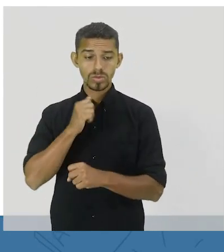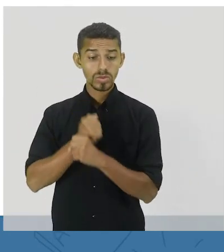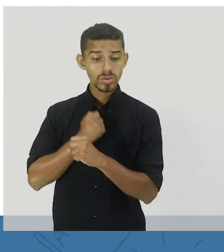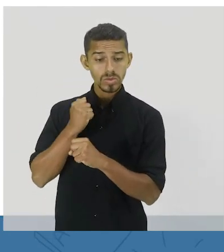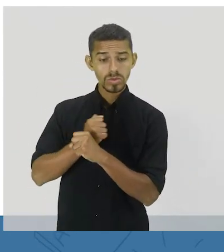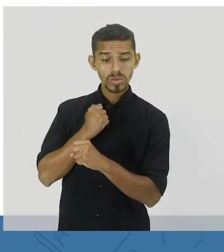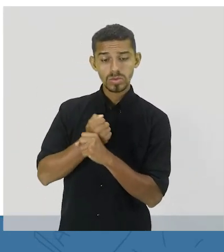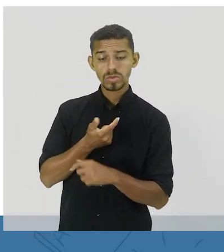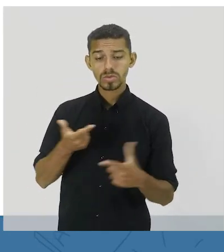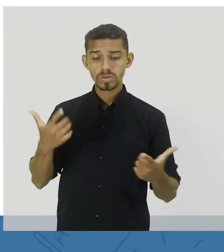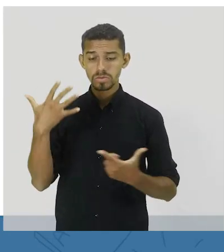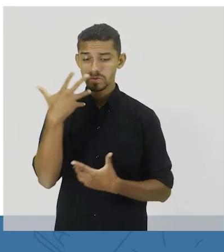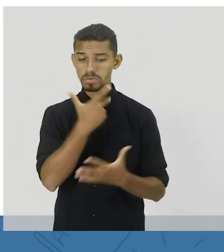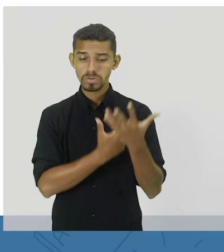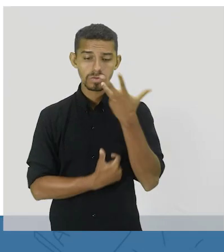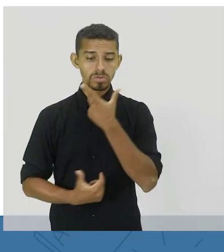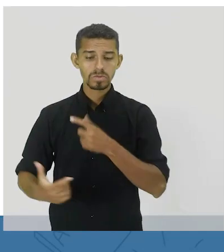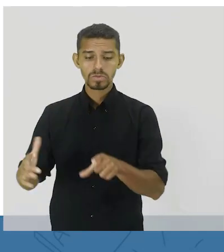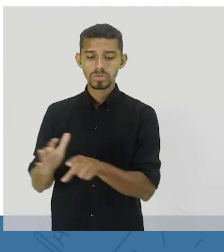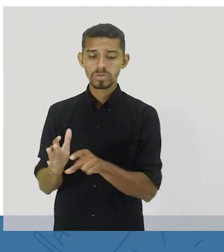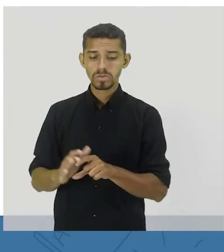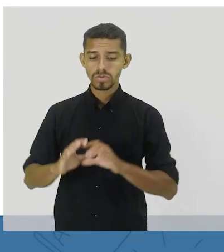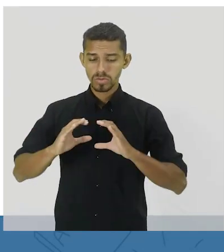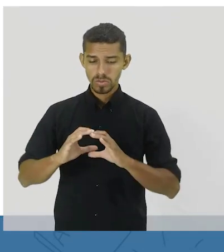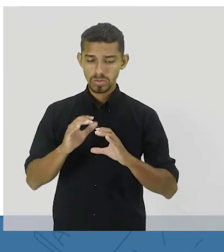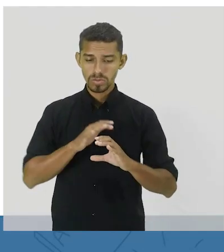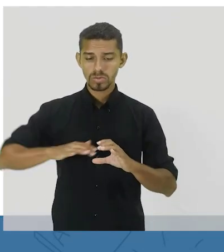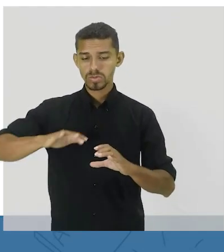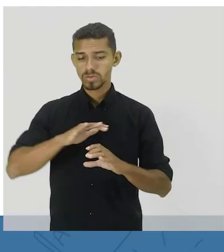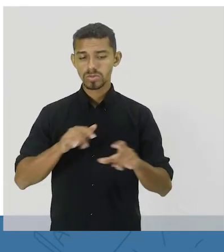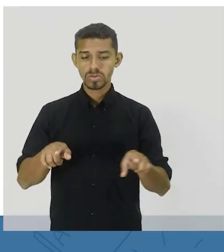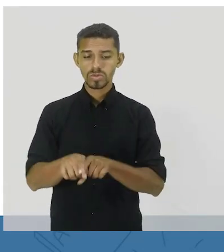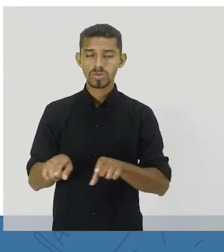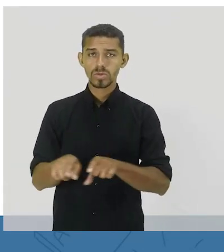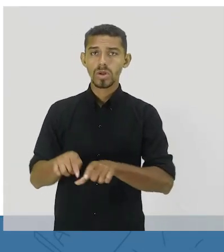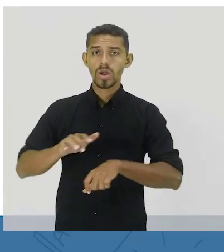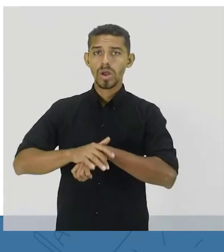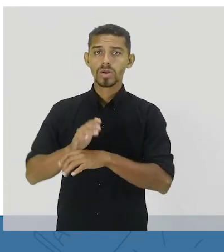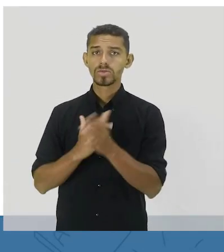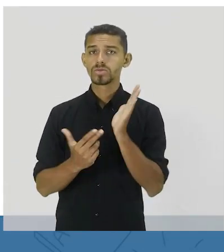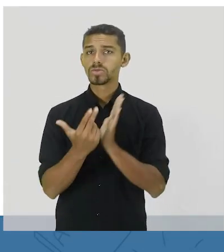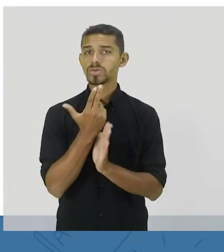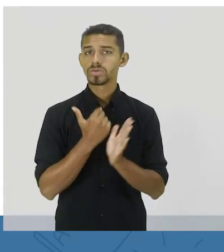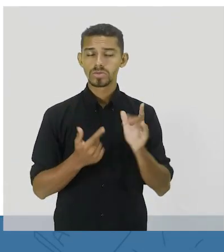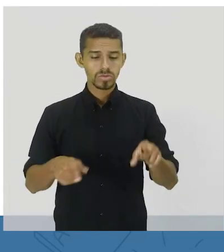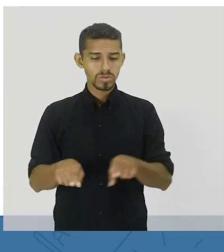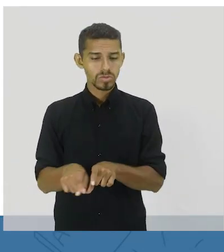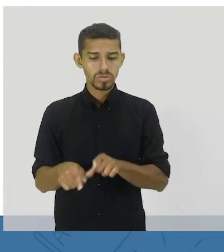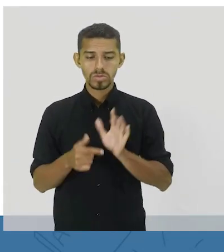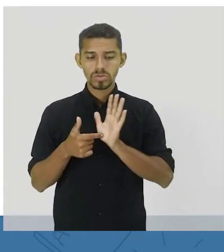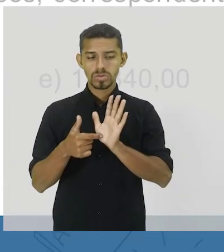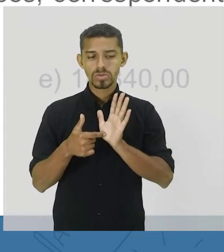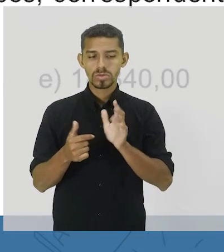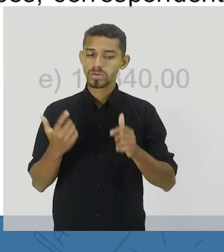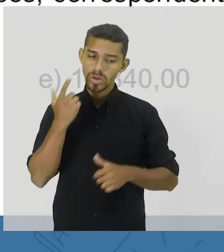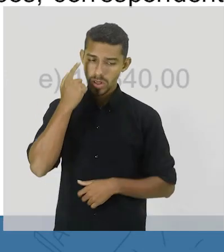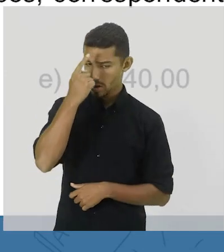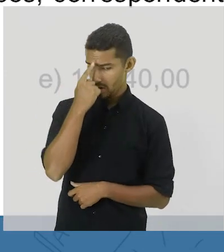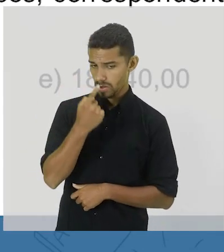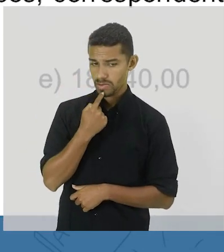reforma. Foram colocadas esferas como objeto de decoração, conforme a imagem a seguir.